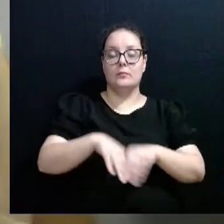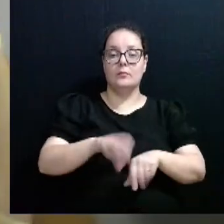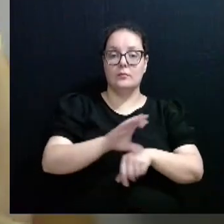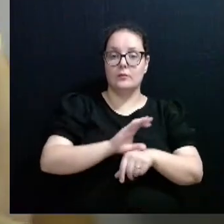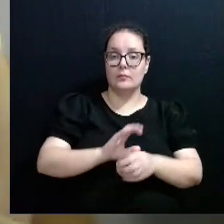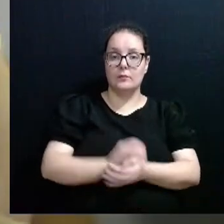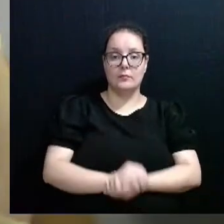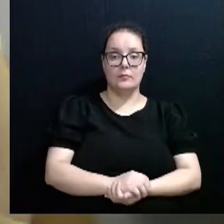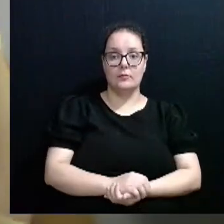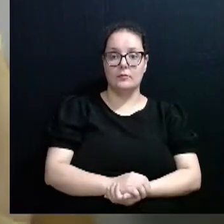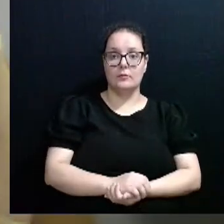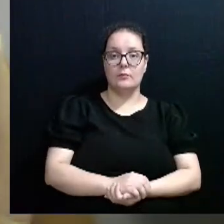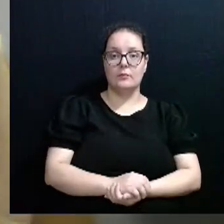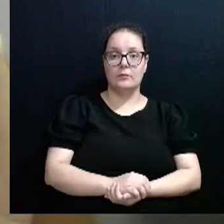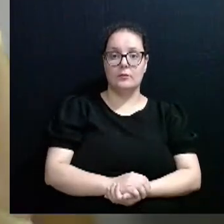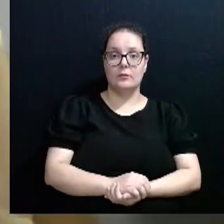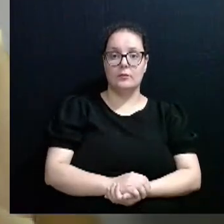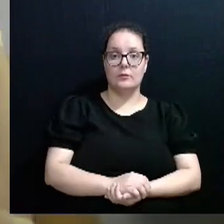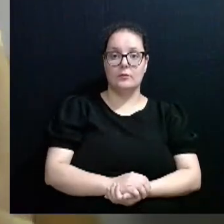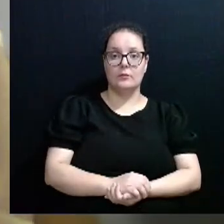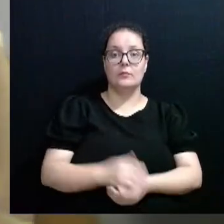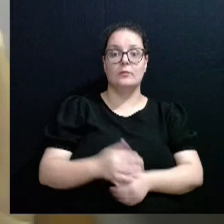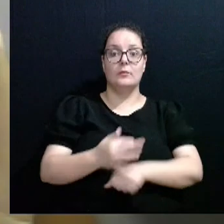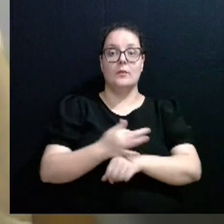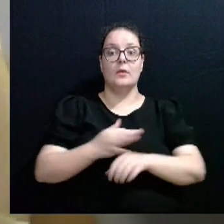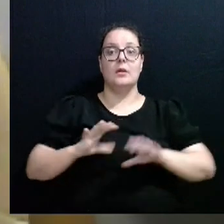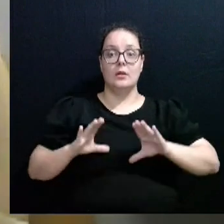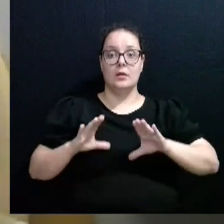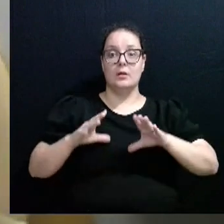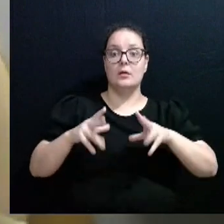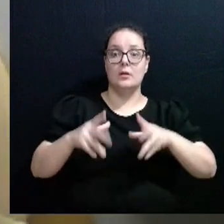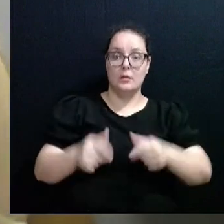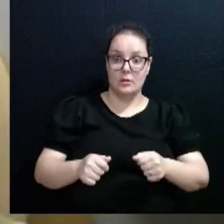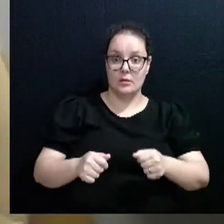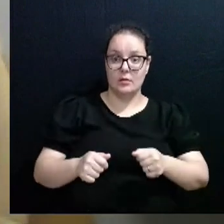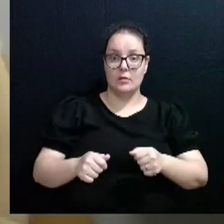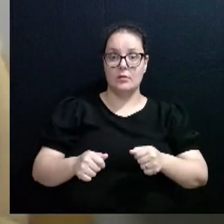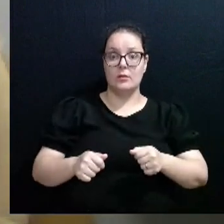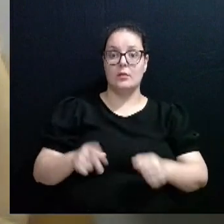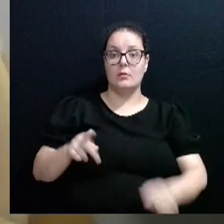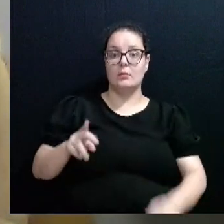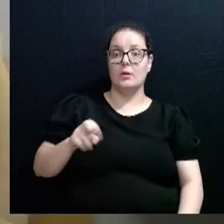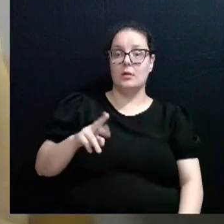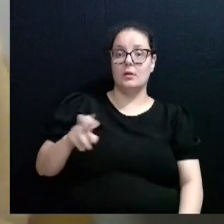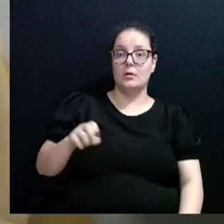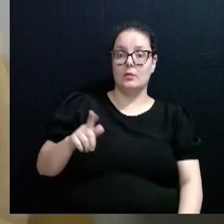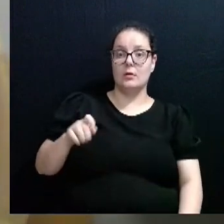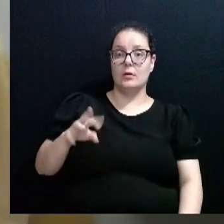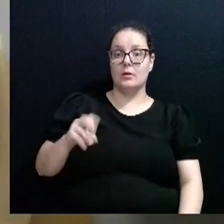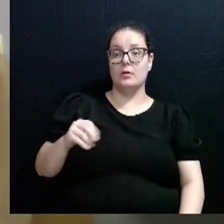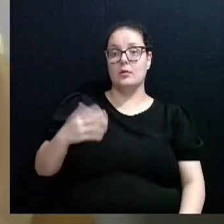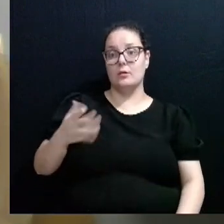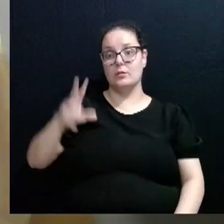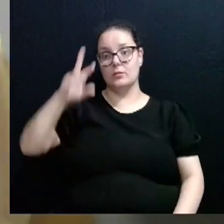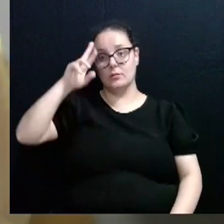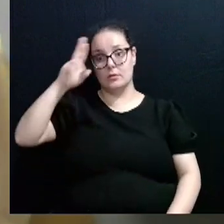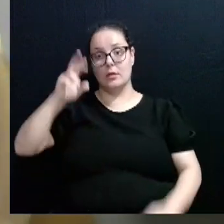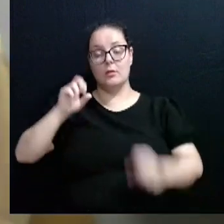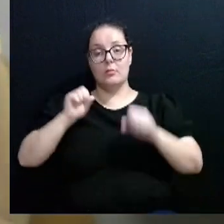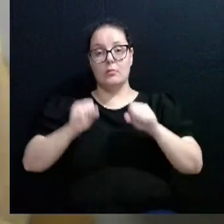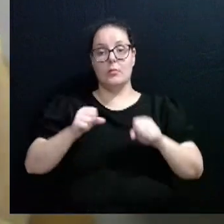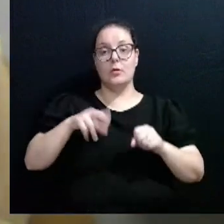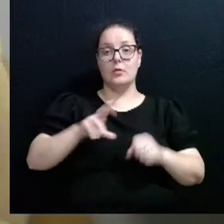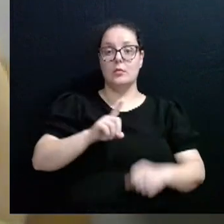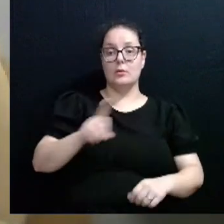Já as férias coletivas, elas são prerrogativa do empregador. Ele pode ou não conceder. Normalmente,